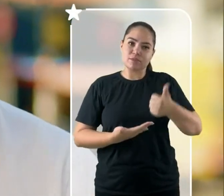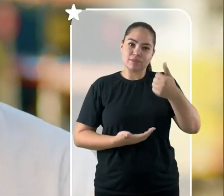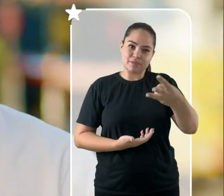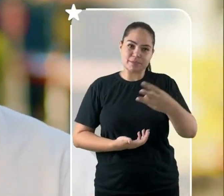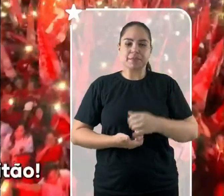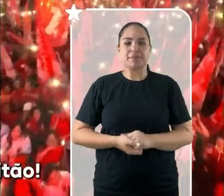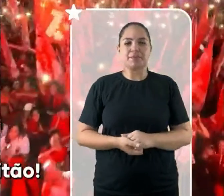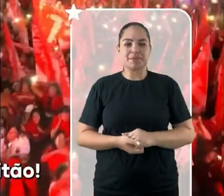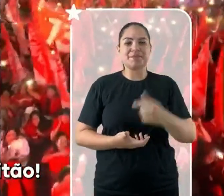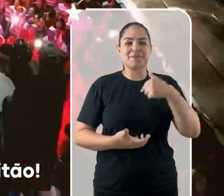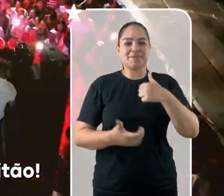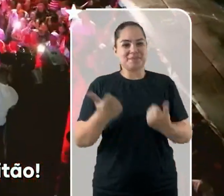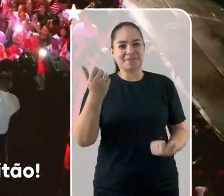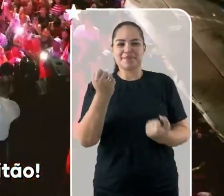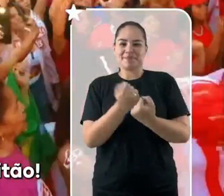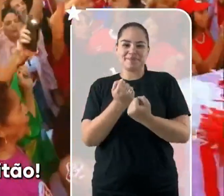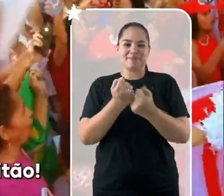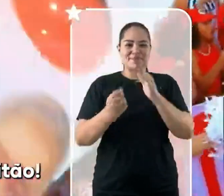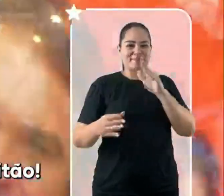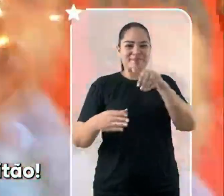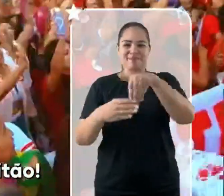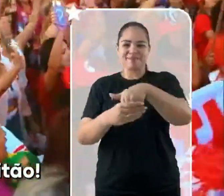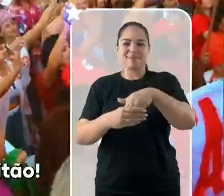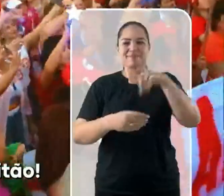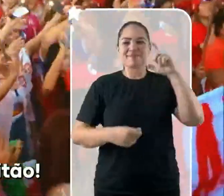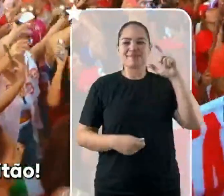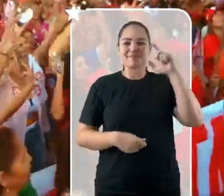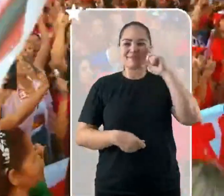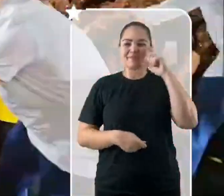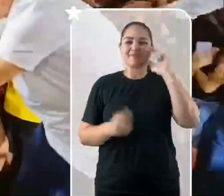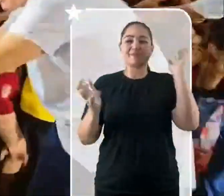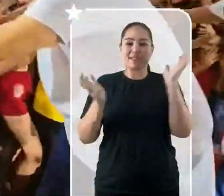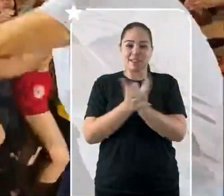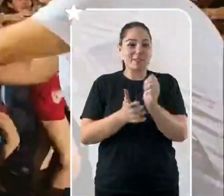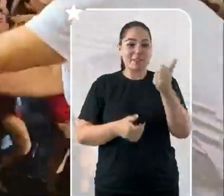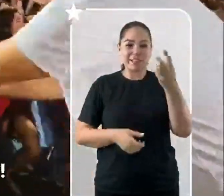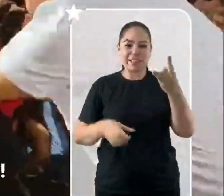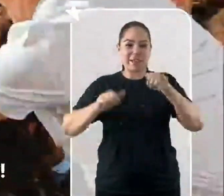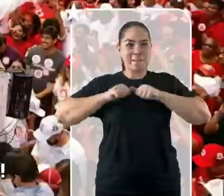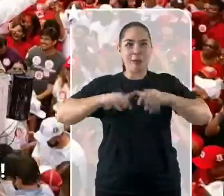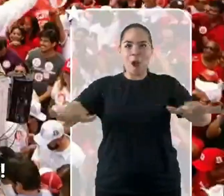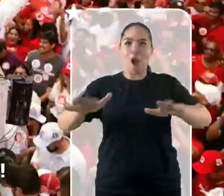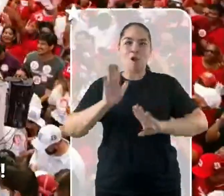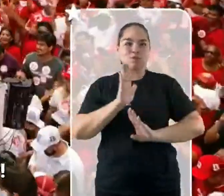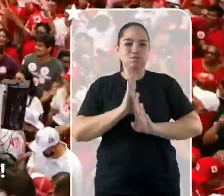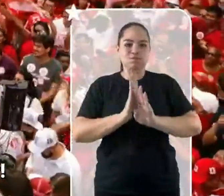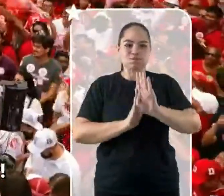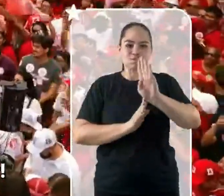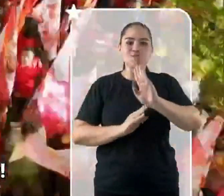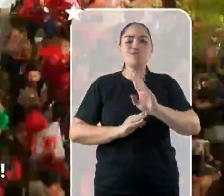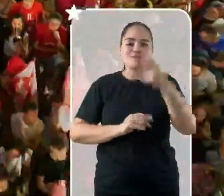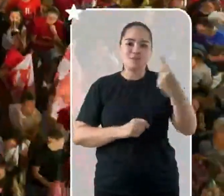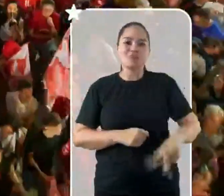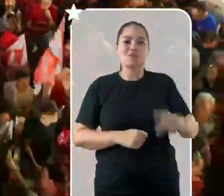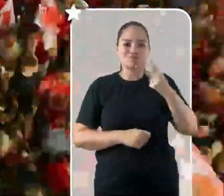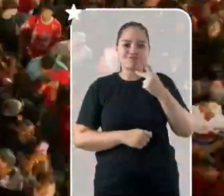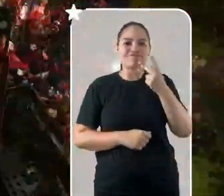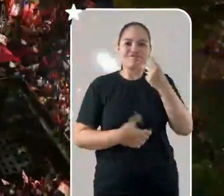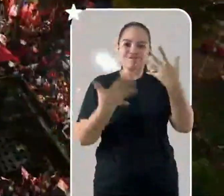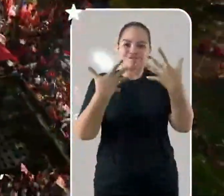Vote 13. Eu tô fechado com Leitão. O time do 13 não para de crescer.